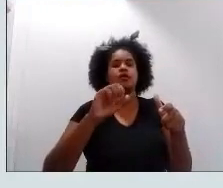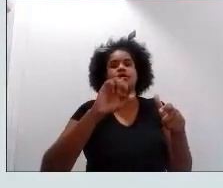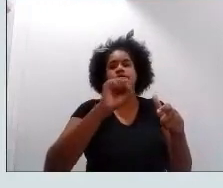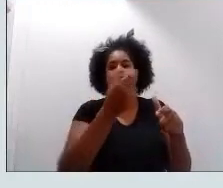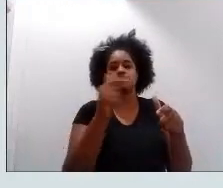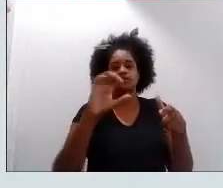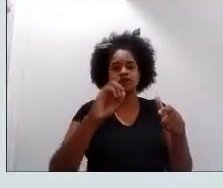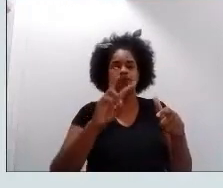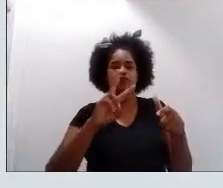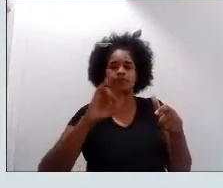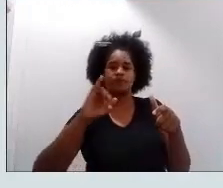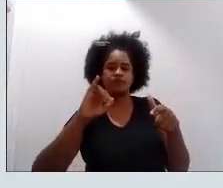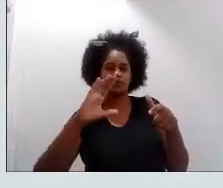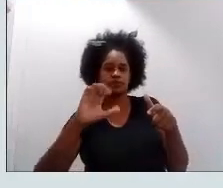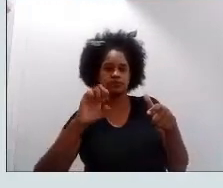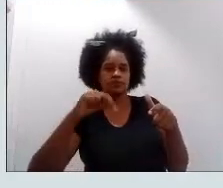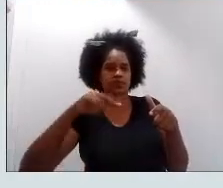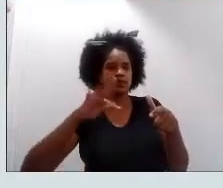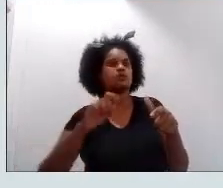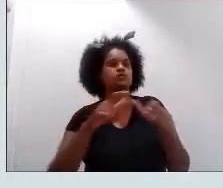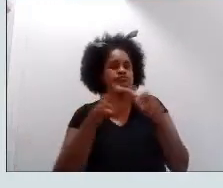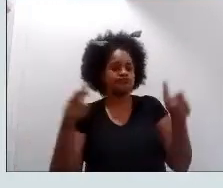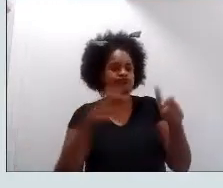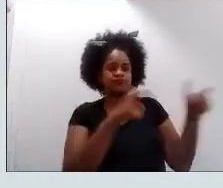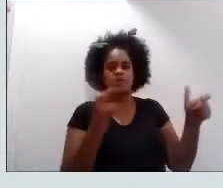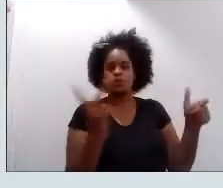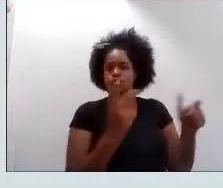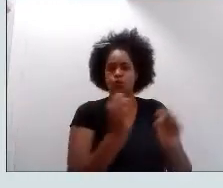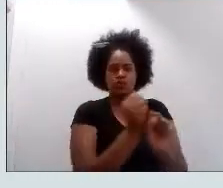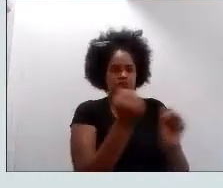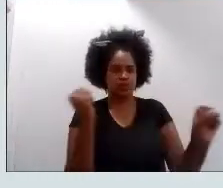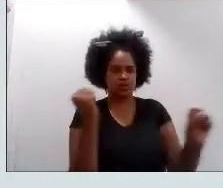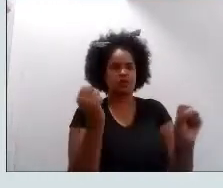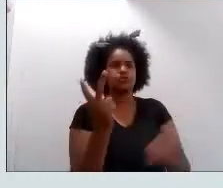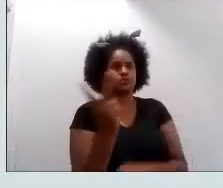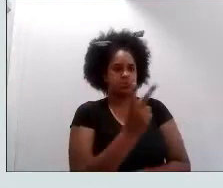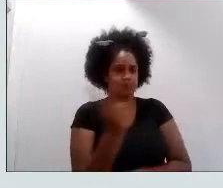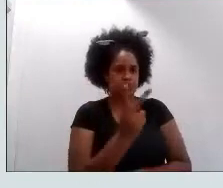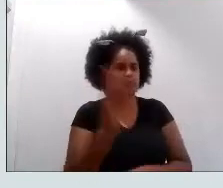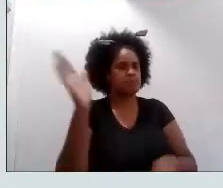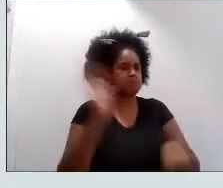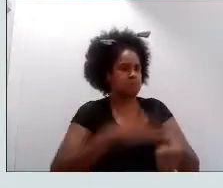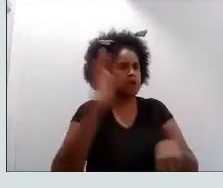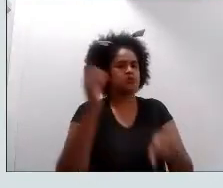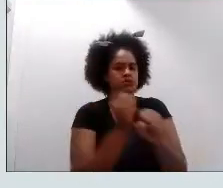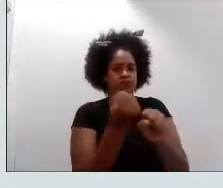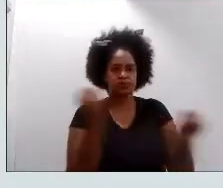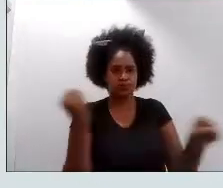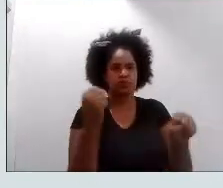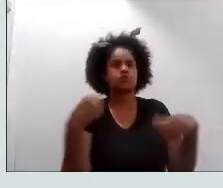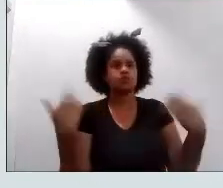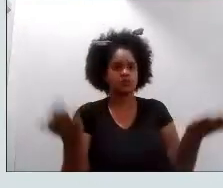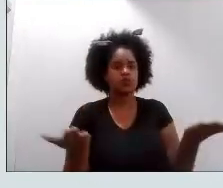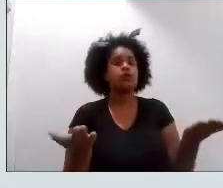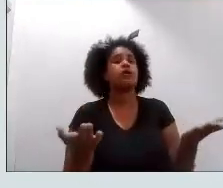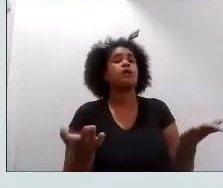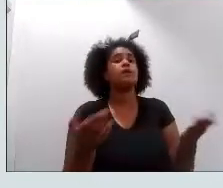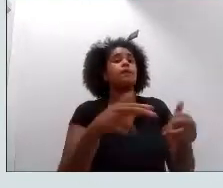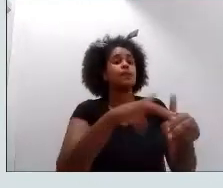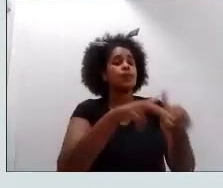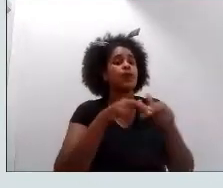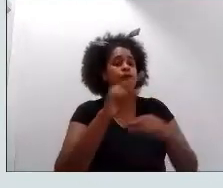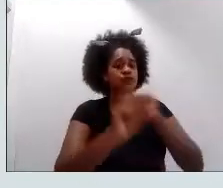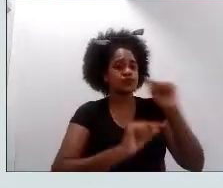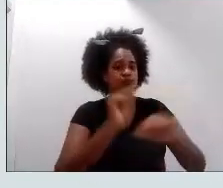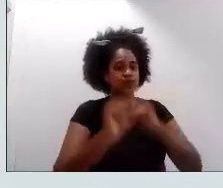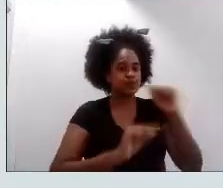que favoreciam, né, o cultivo da cana-de-açúcar e também da proximidade geográfica que tinha entre a